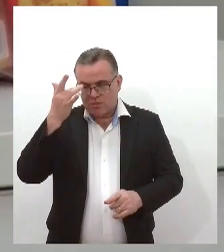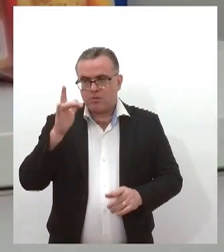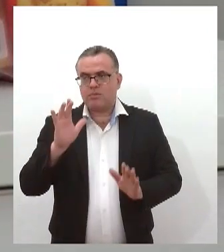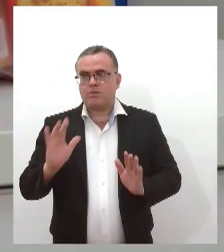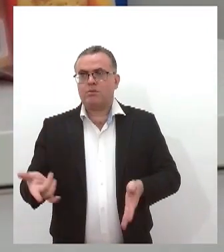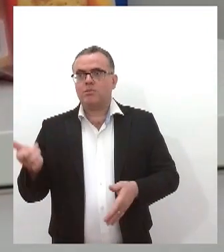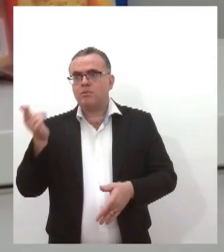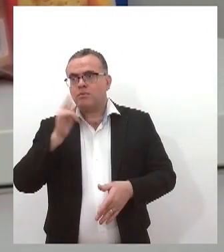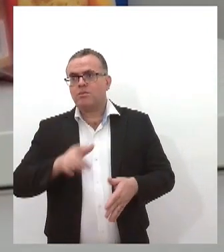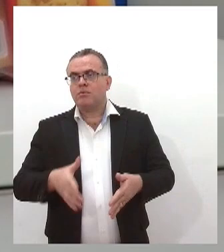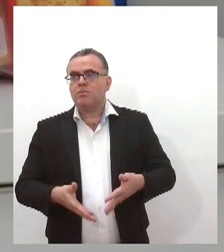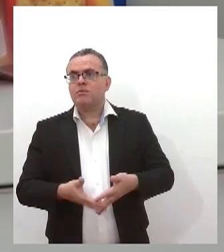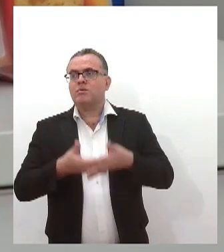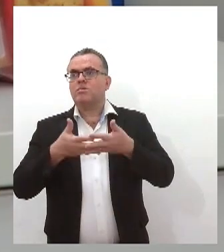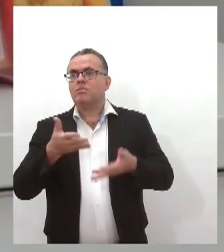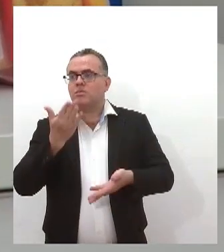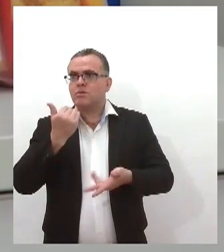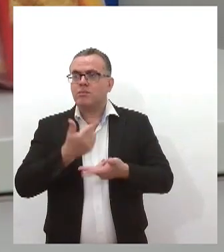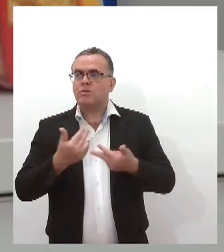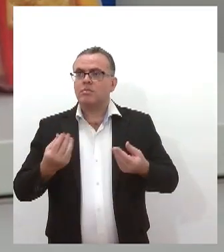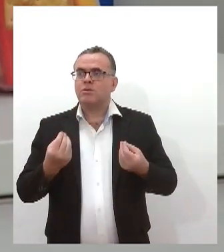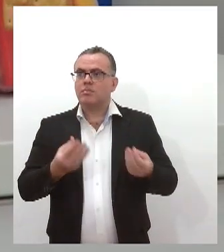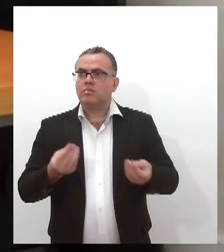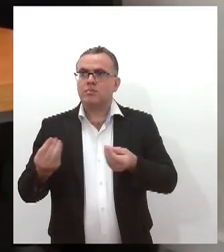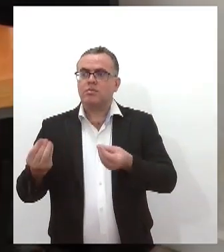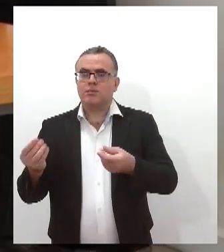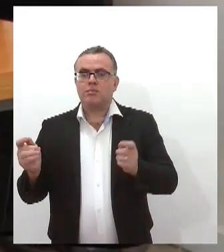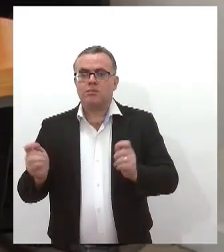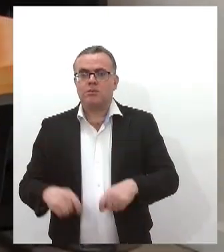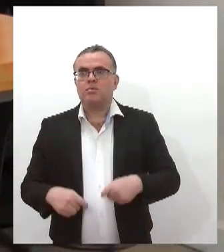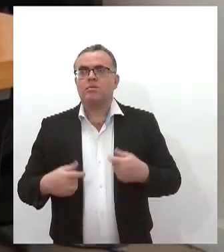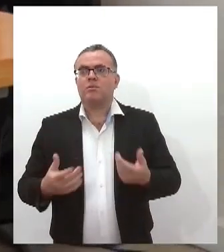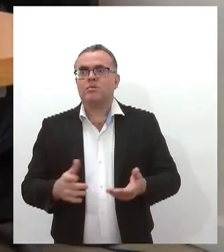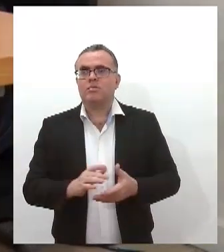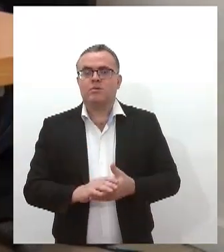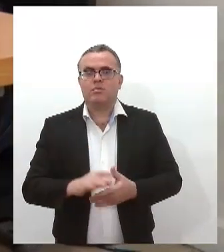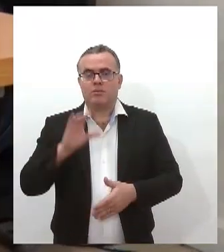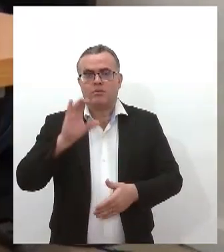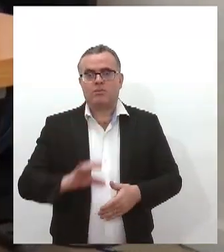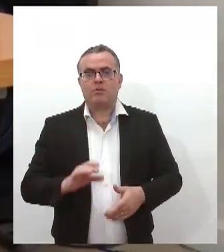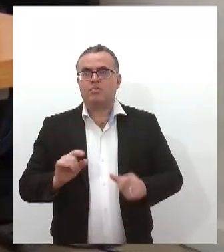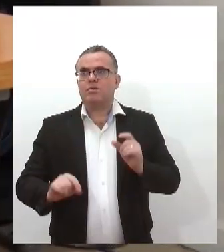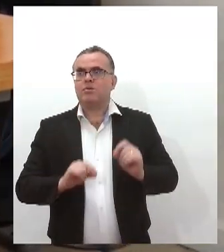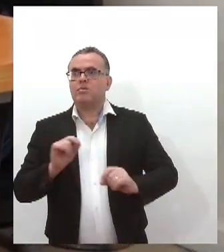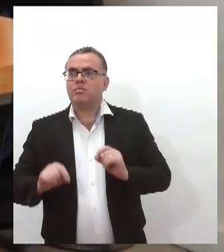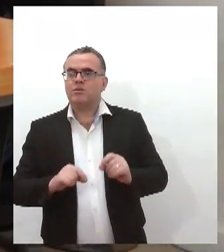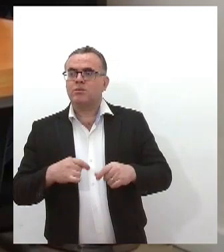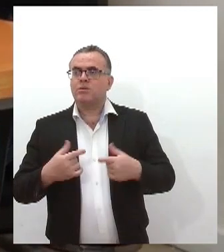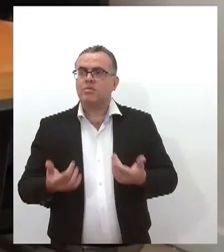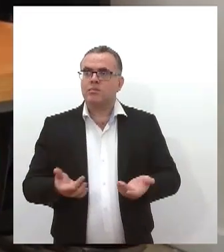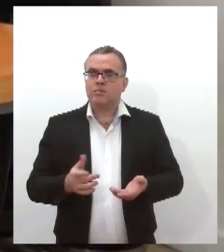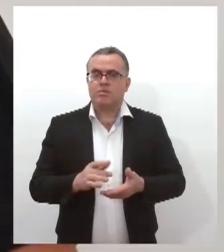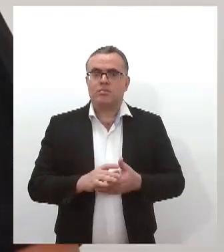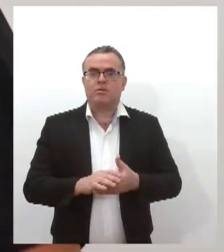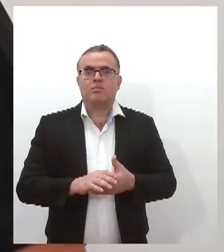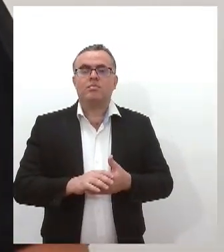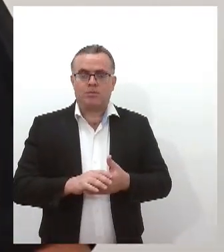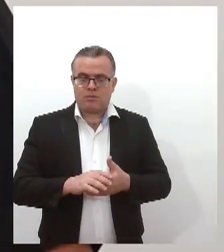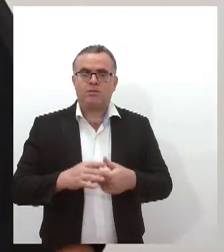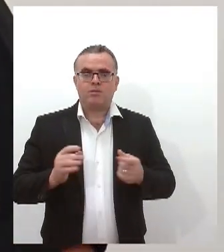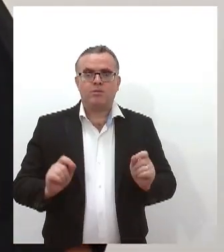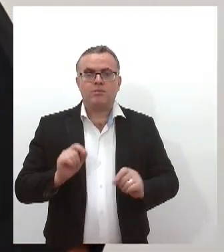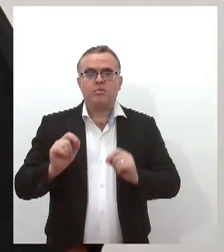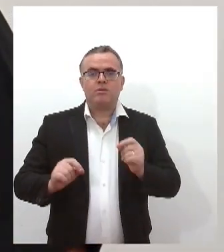da Secretaria de Estado da Assistência Social e Cidadania. Agora, por meio da nova lei, a Secretaria irá substituir as